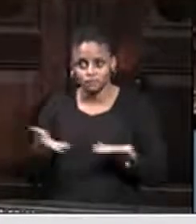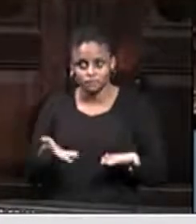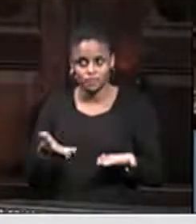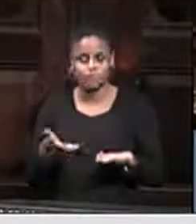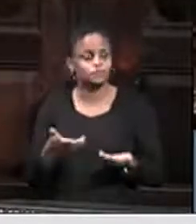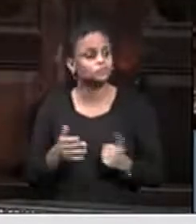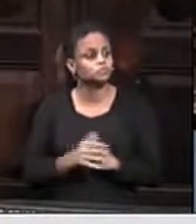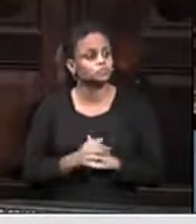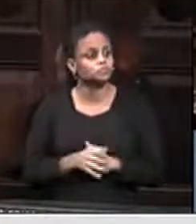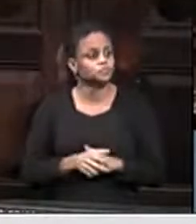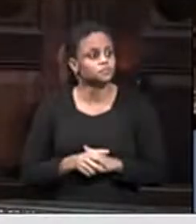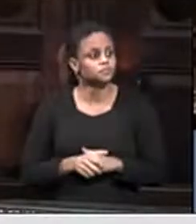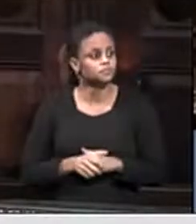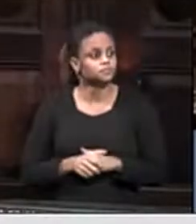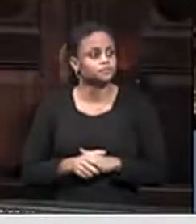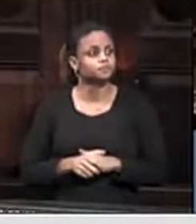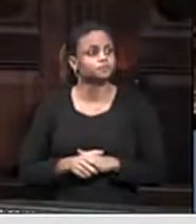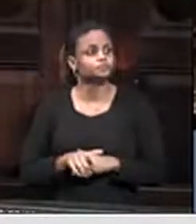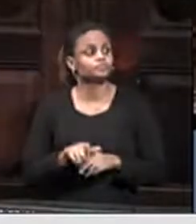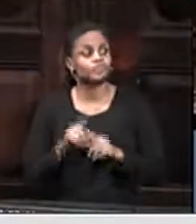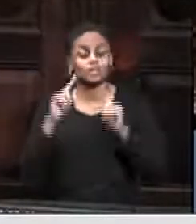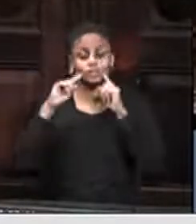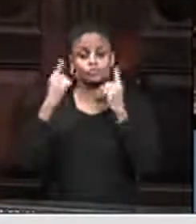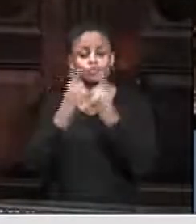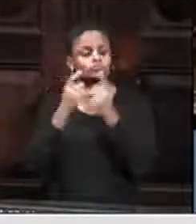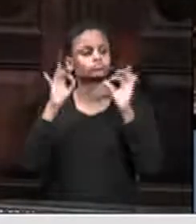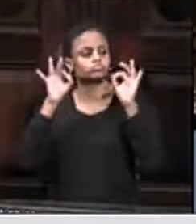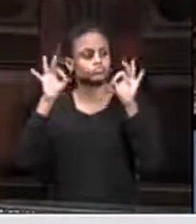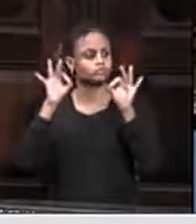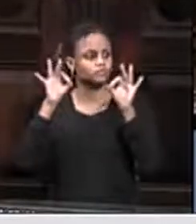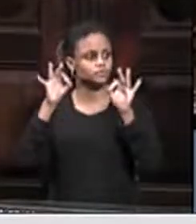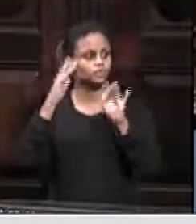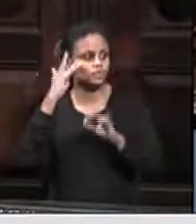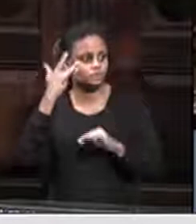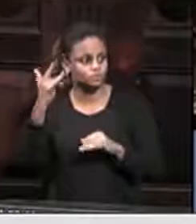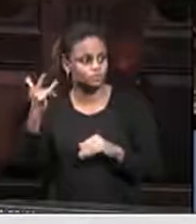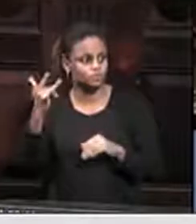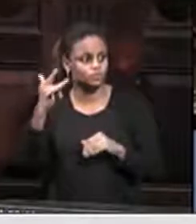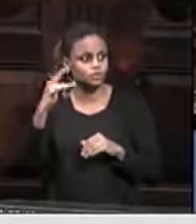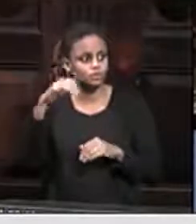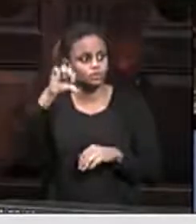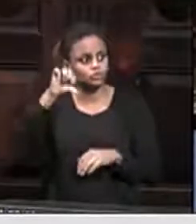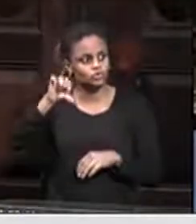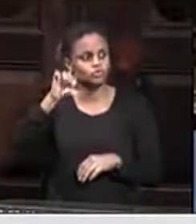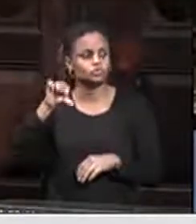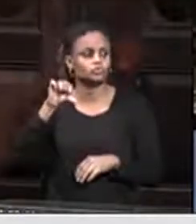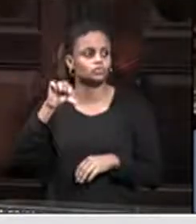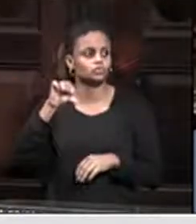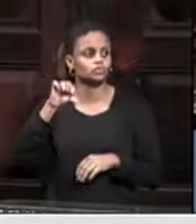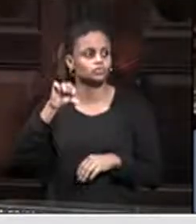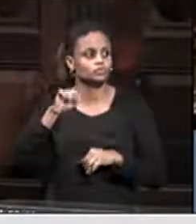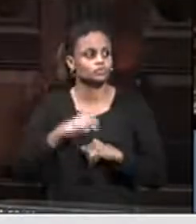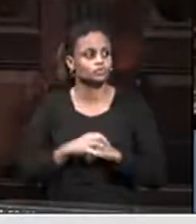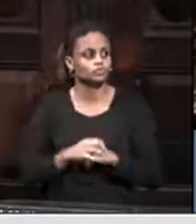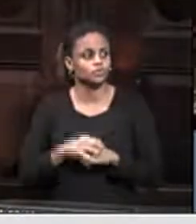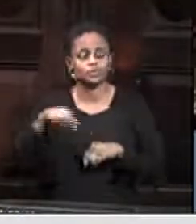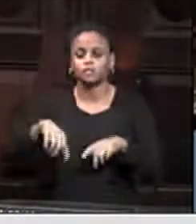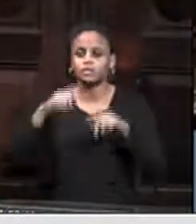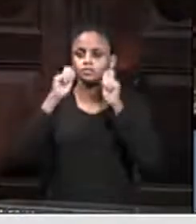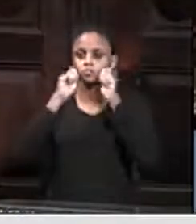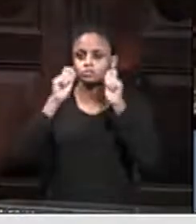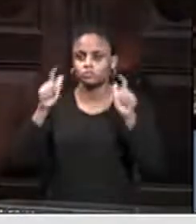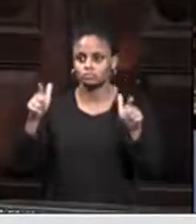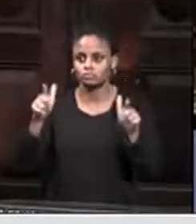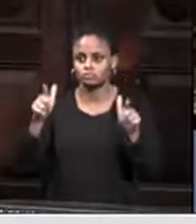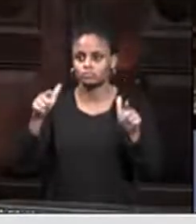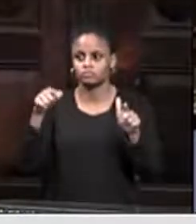aparte, me refiro à sessão solene, amanhã, a partir das 9 horas, no plenário